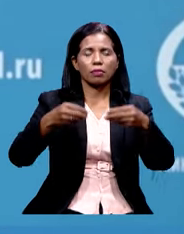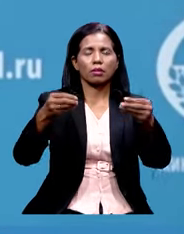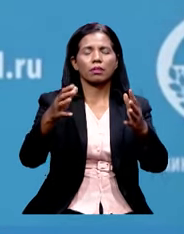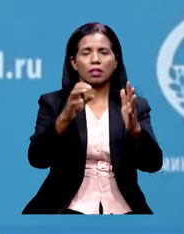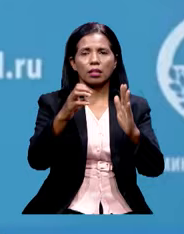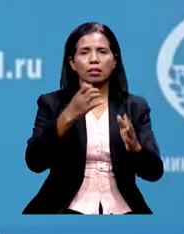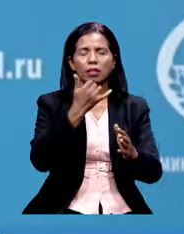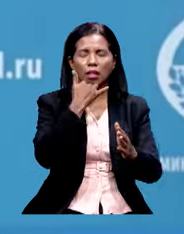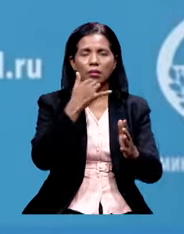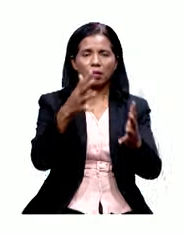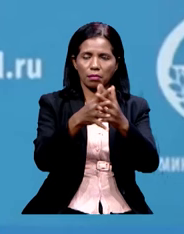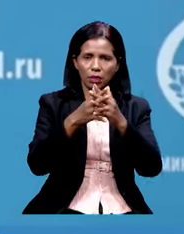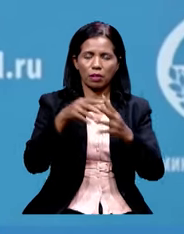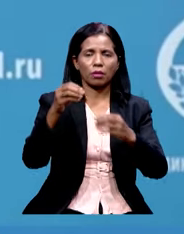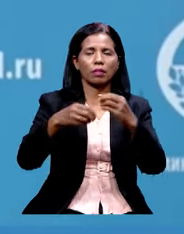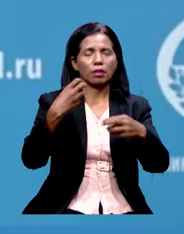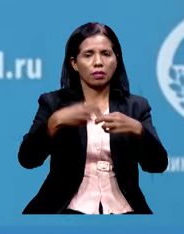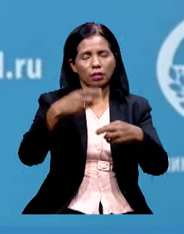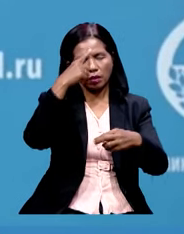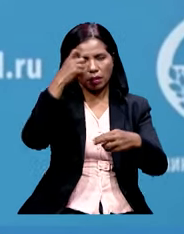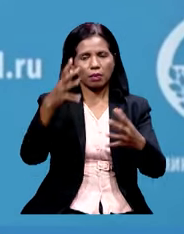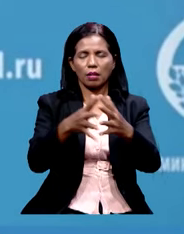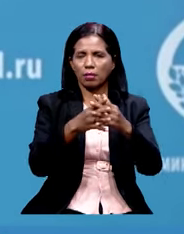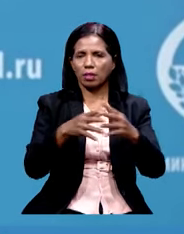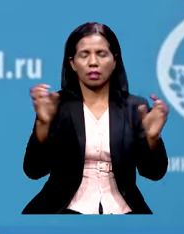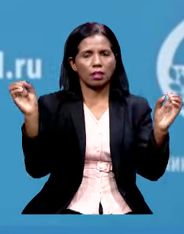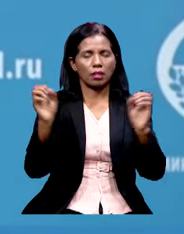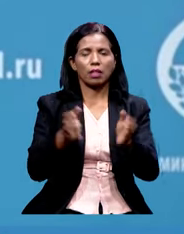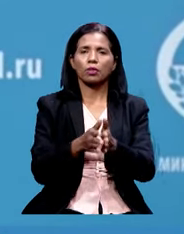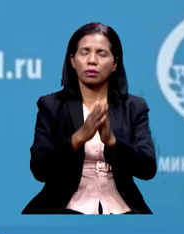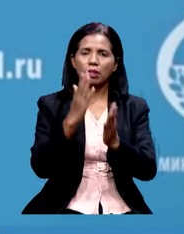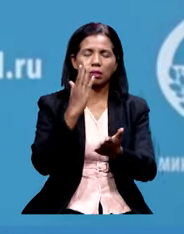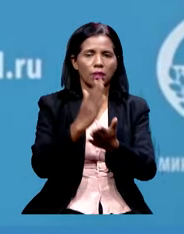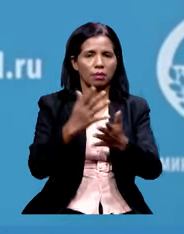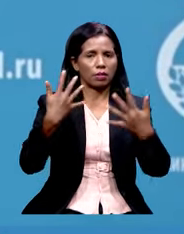da América, quando a crise também a América la consegue, no russo atua para